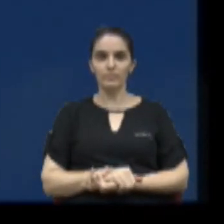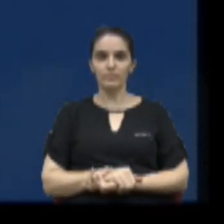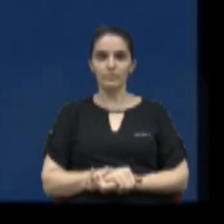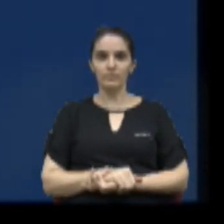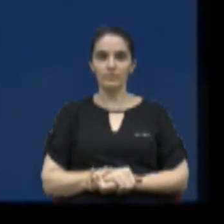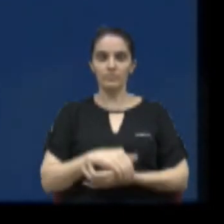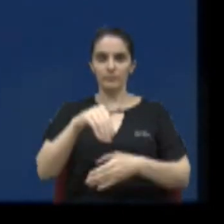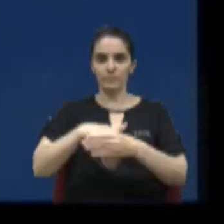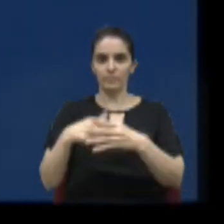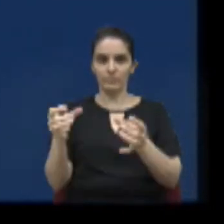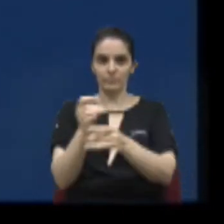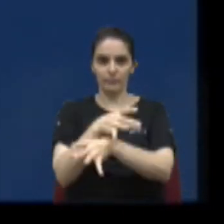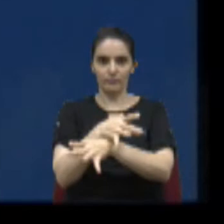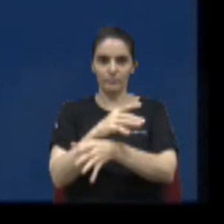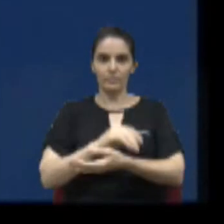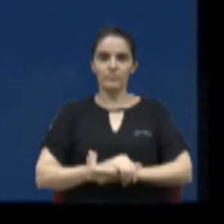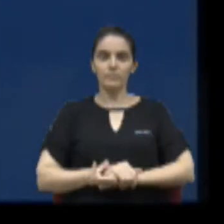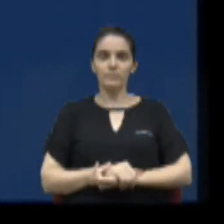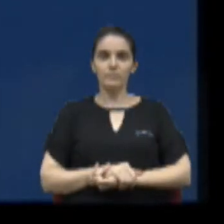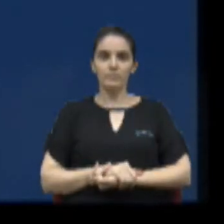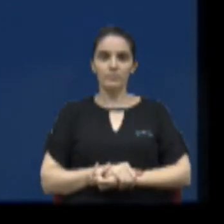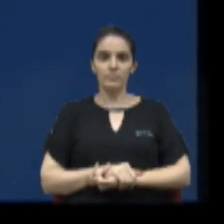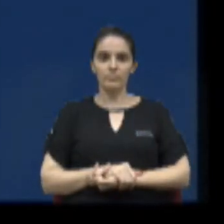Está encerrada a votação.